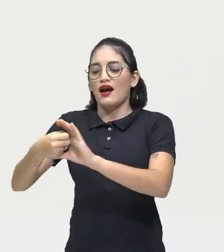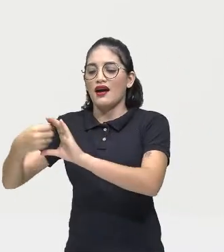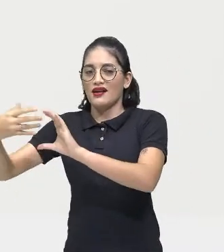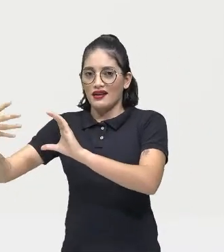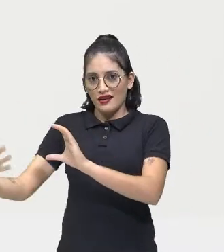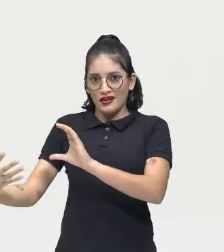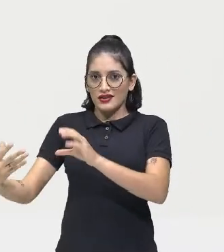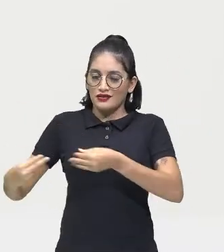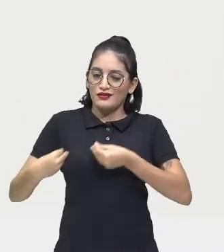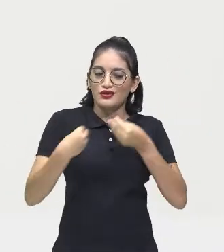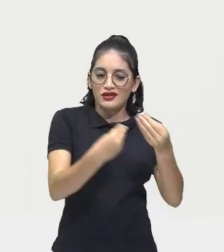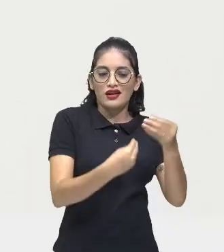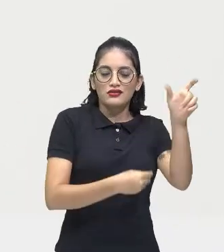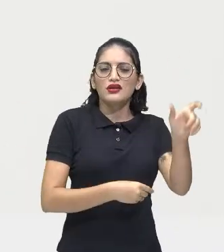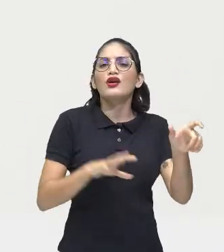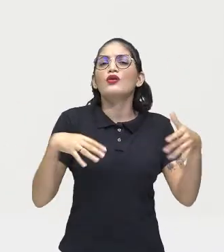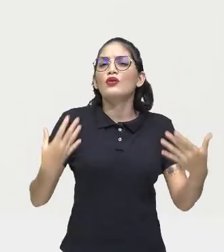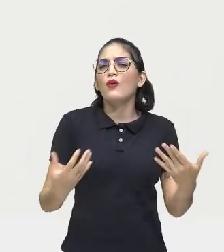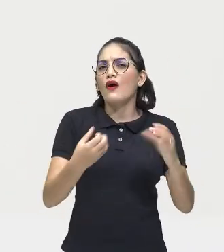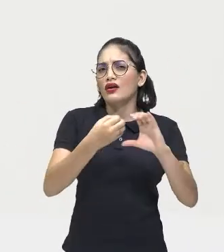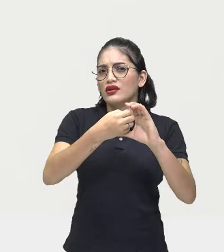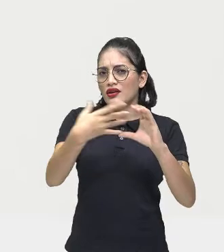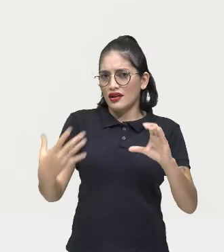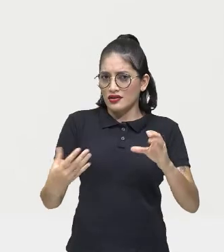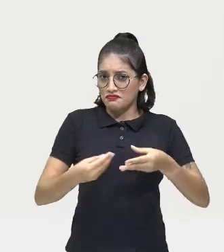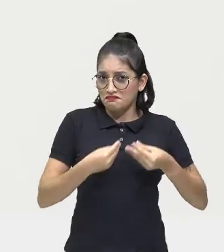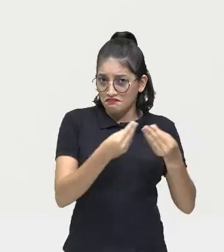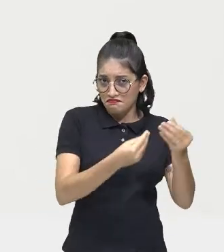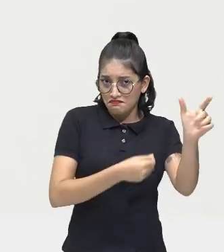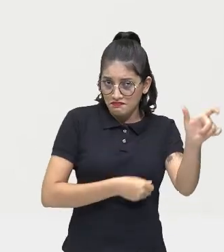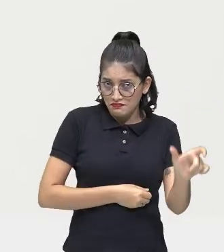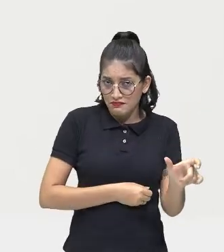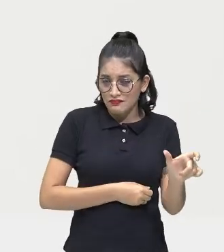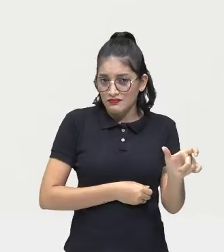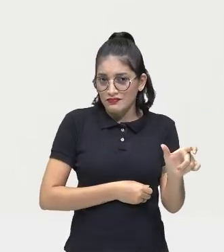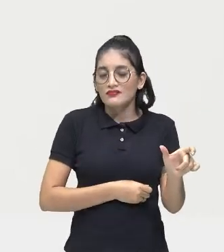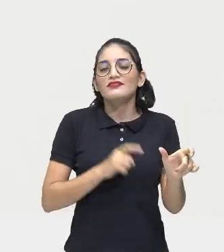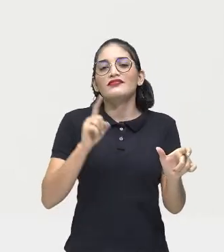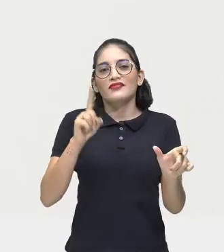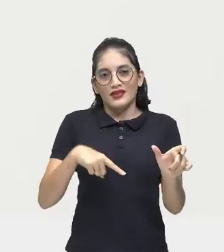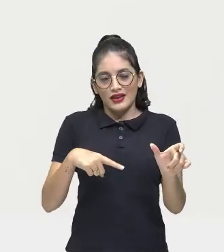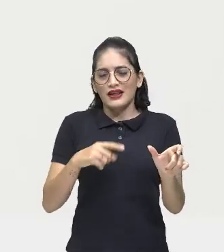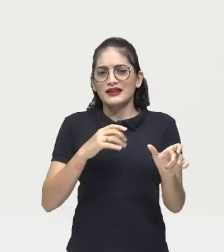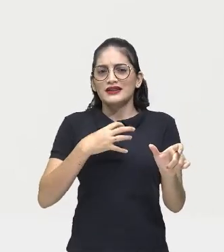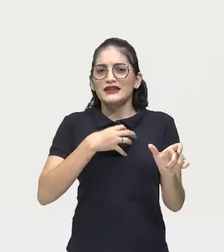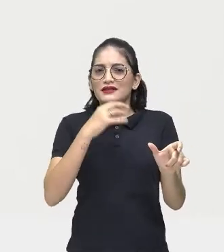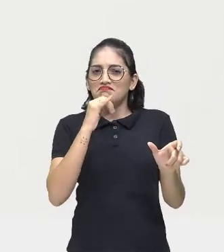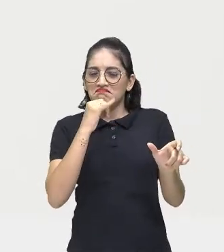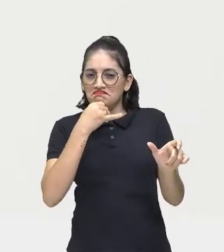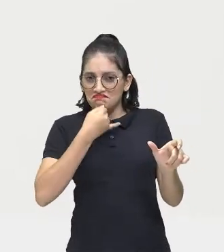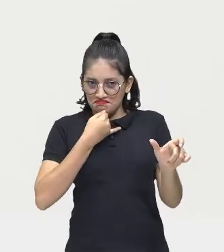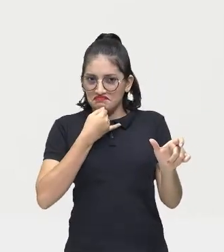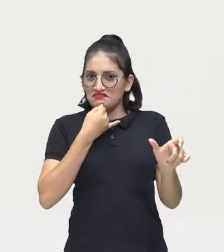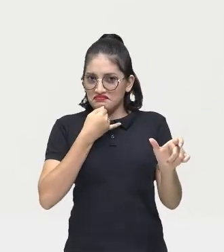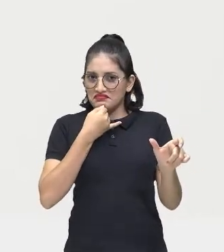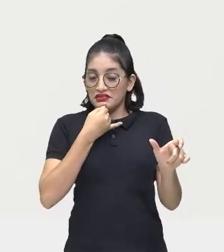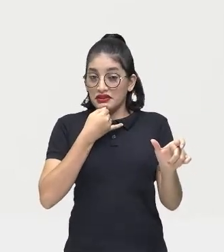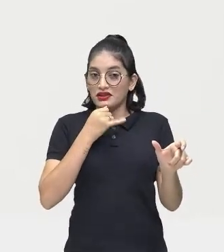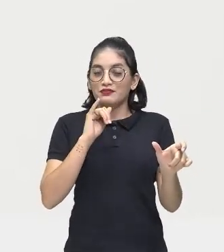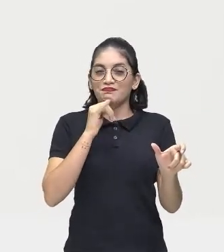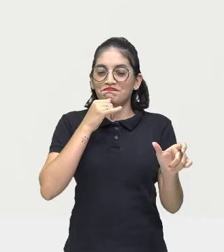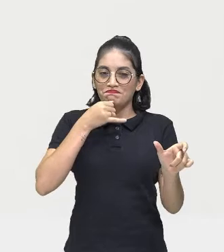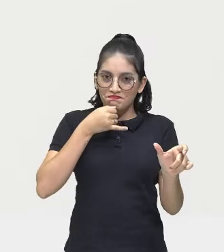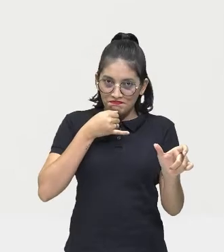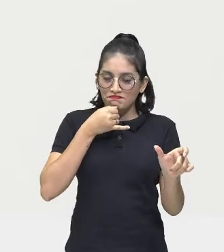foi atribuída a esse sujeito. Qual foi a característica atribuída a esse sujeito? A característica de triste, do enunciado aqui, ó,